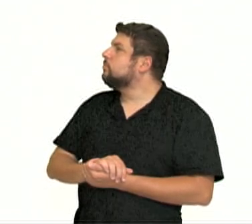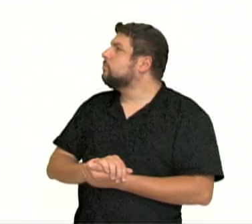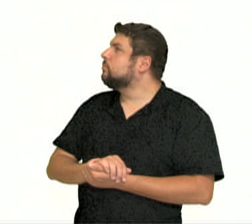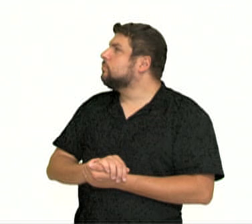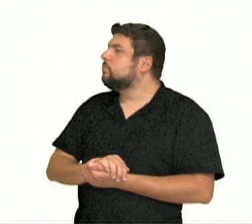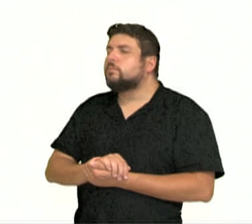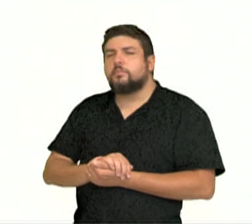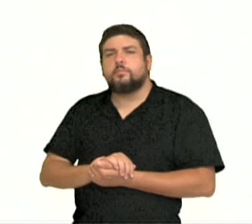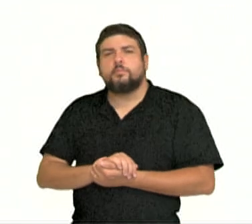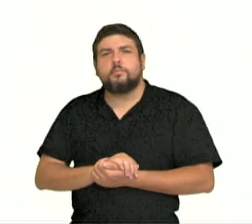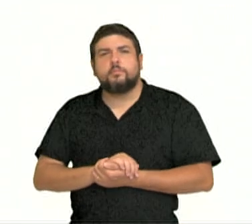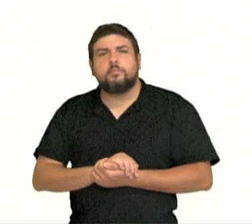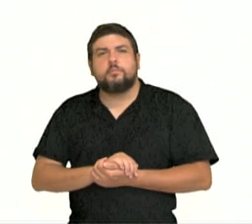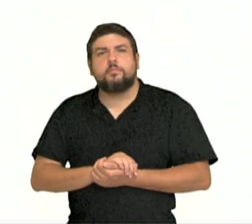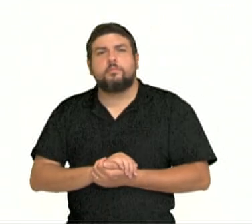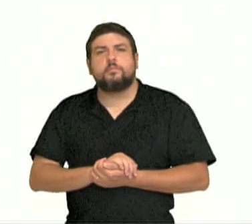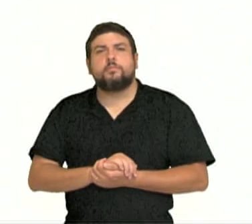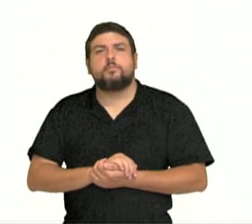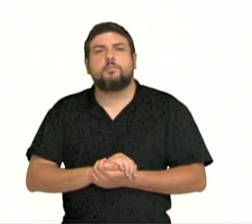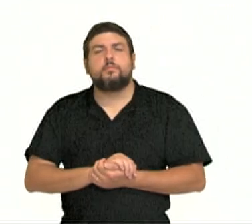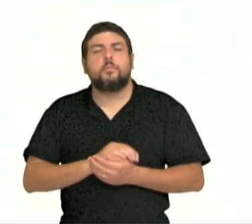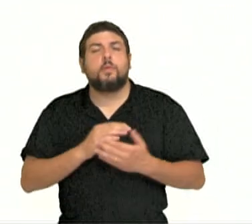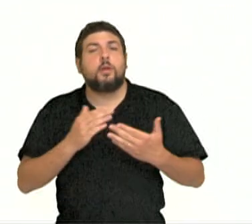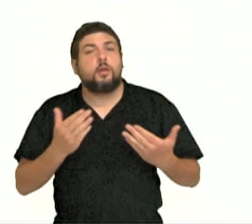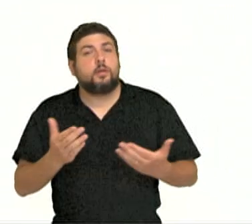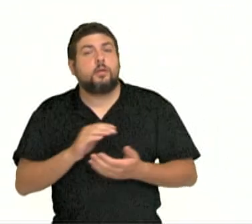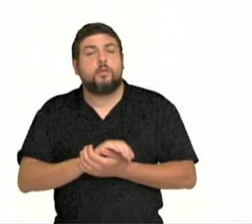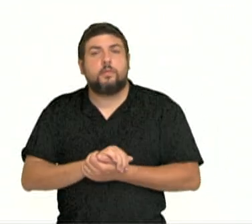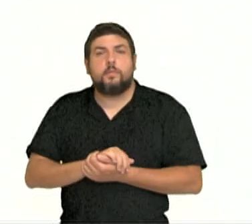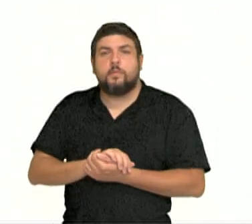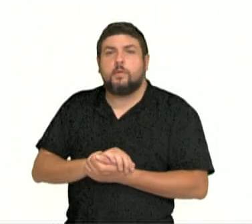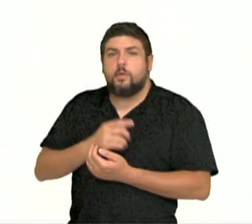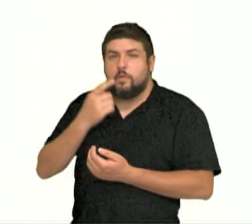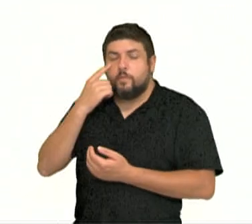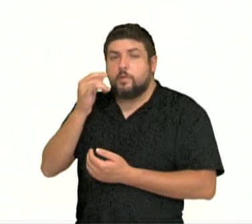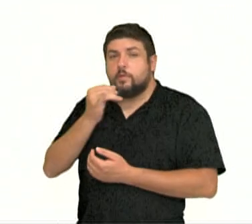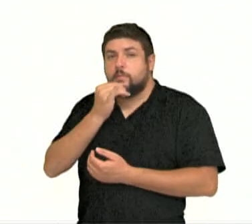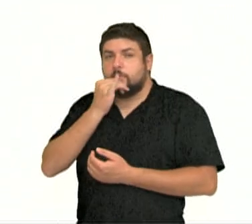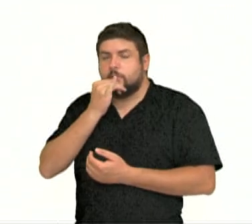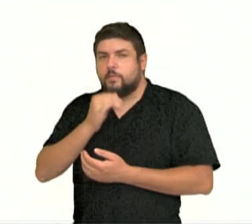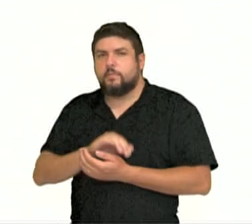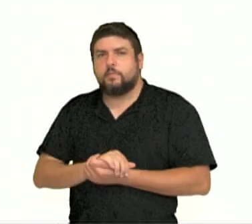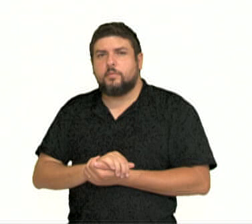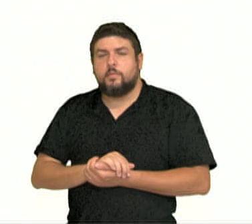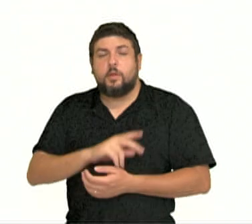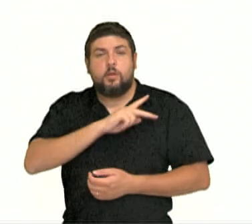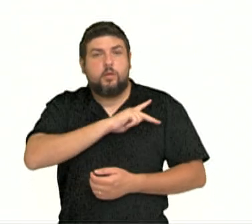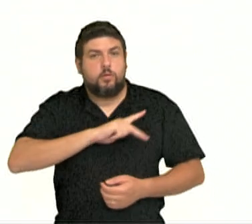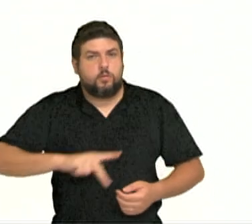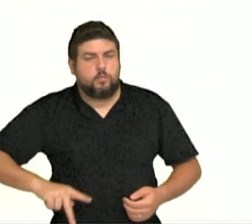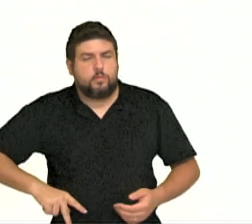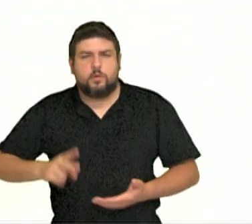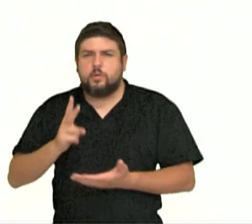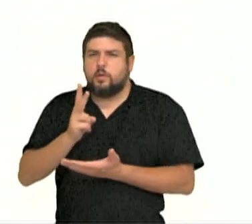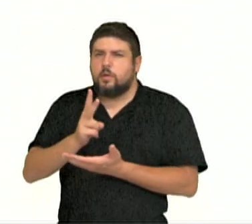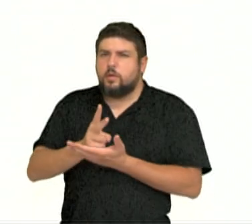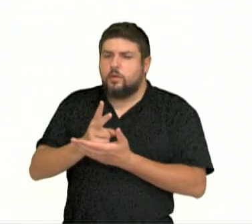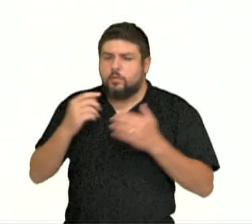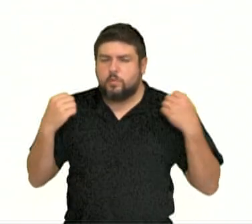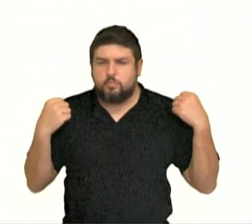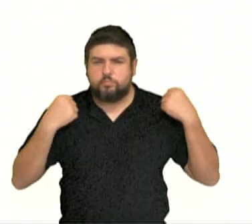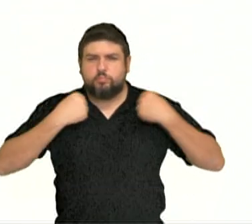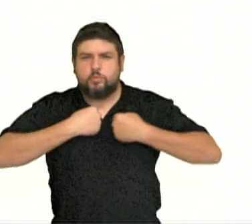bigode. Olha o exemplo ali. El presidente sempre lleva traje. O presidente sempre leva